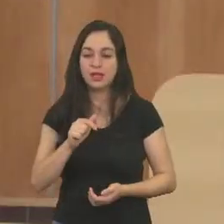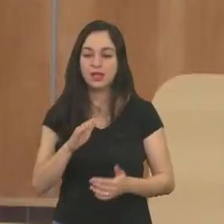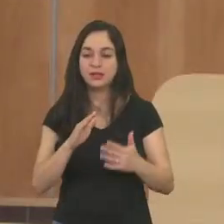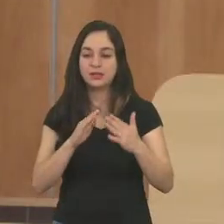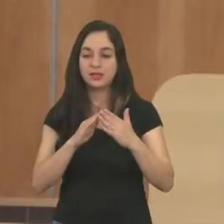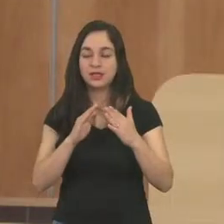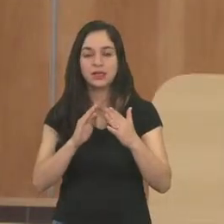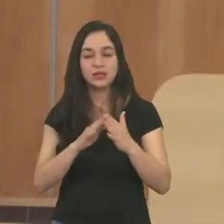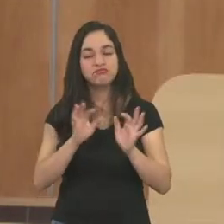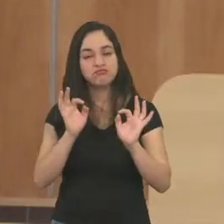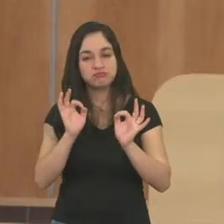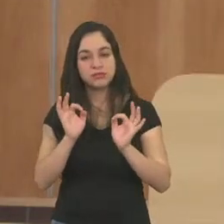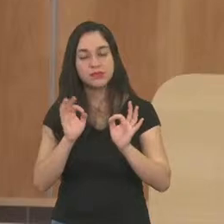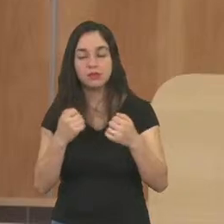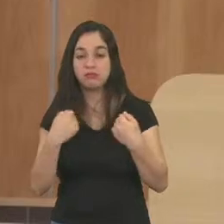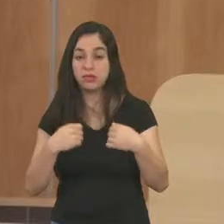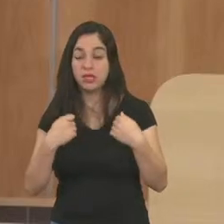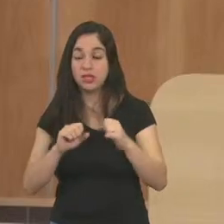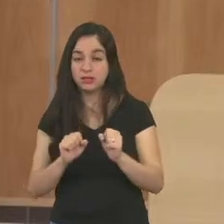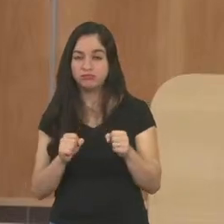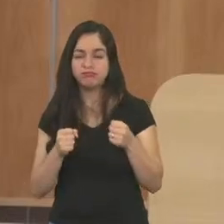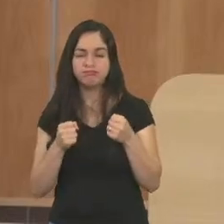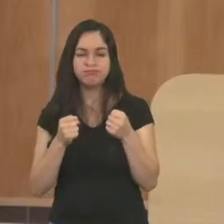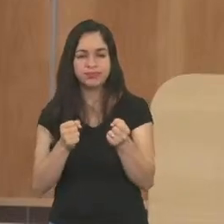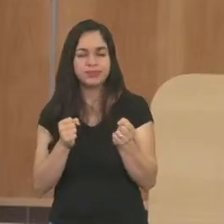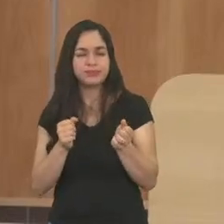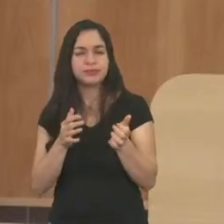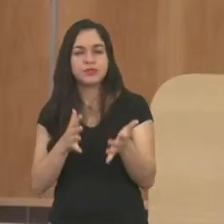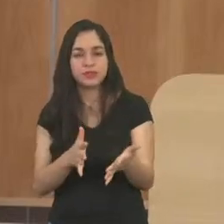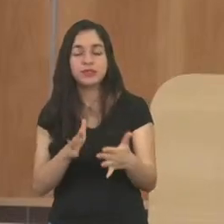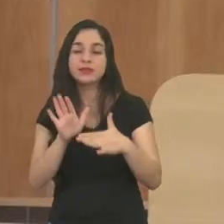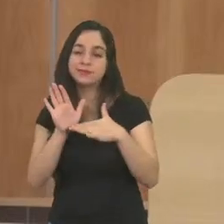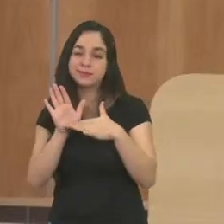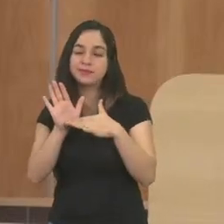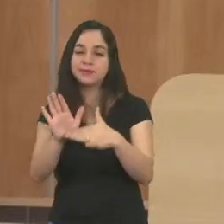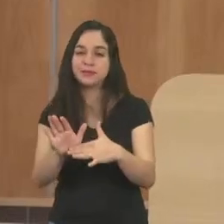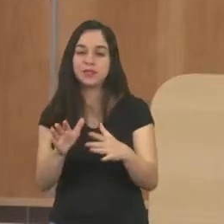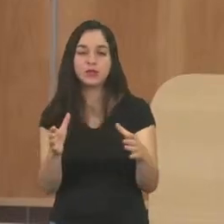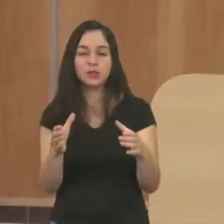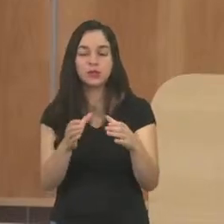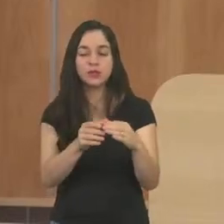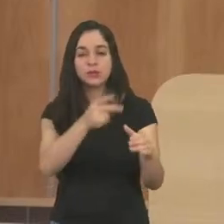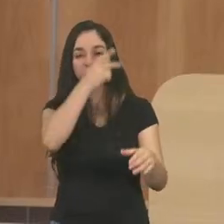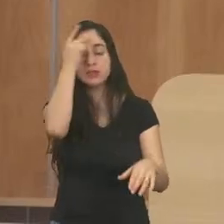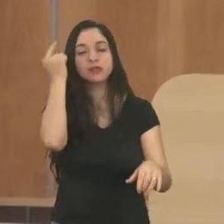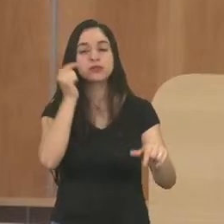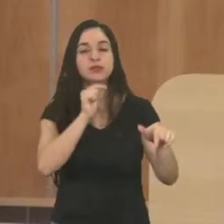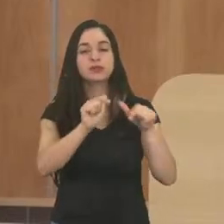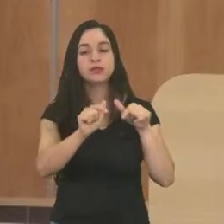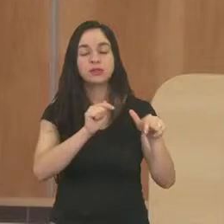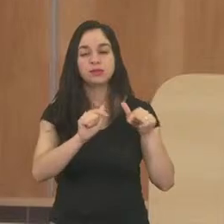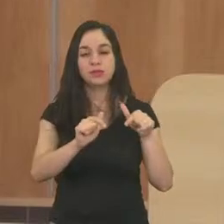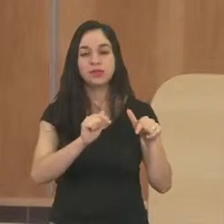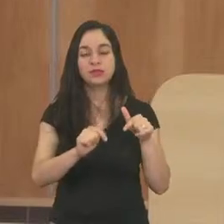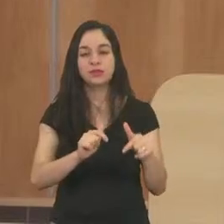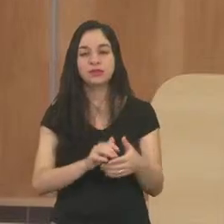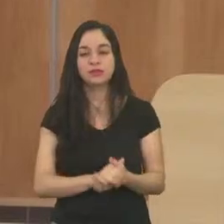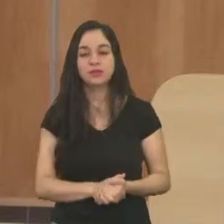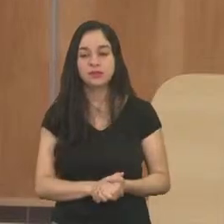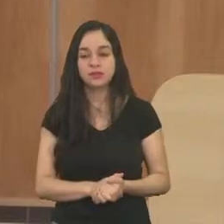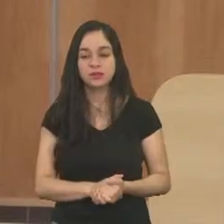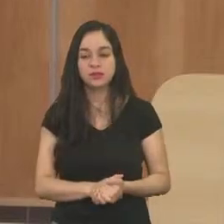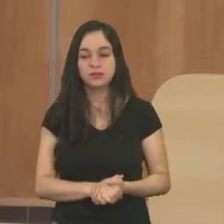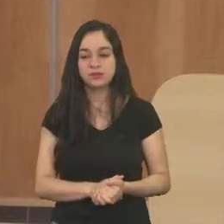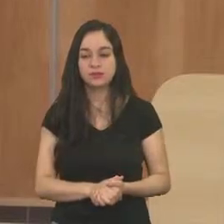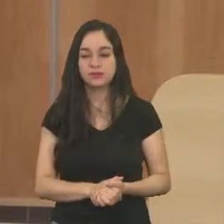com certeza tem que se posicionar e se posicionar a favor da classe trabalhadora e dos trabalhadores. Cumprimentar